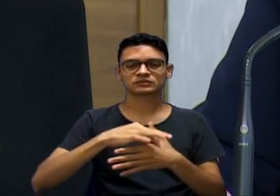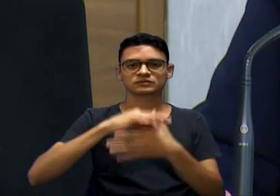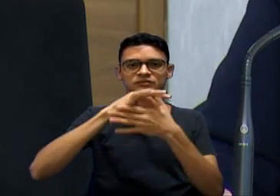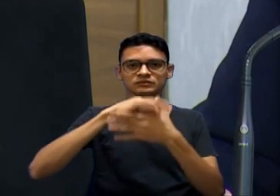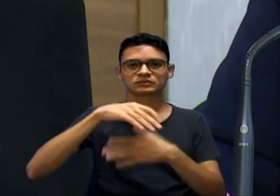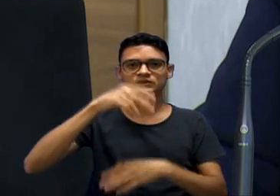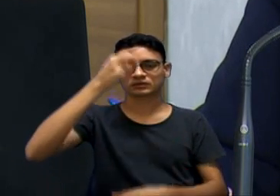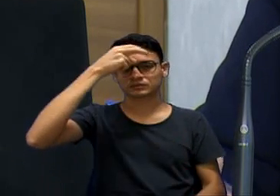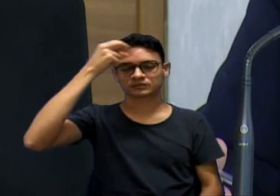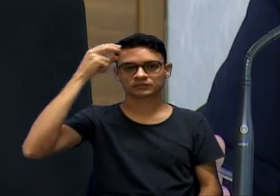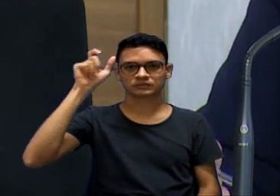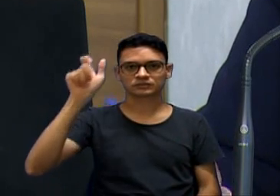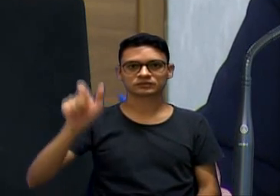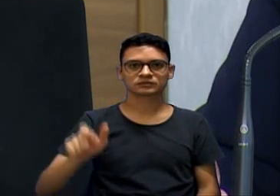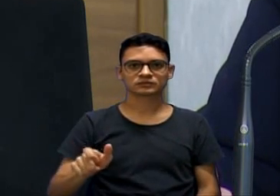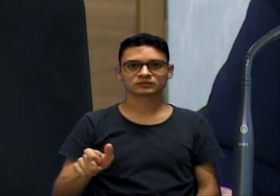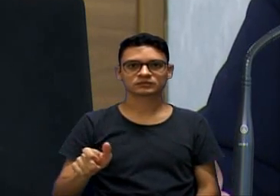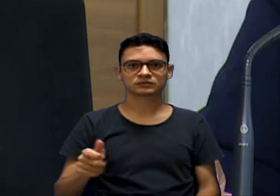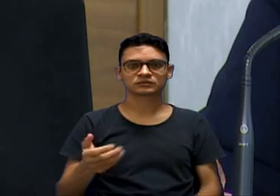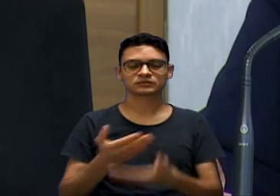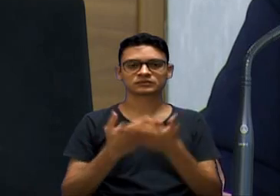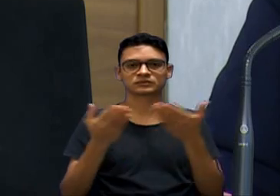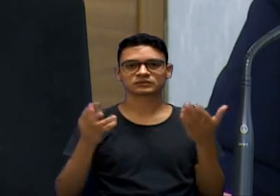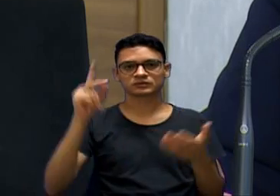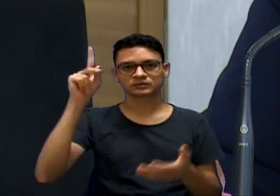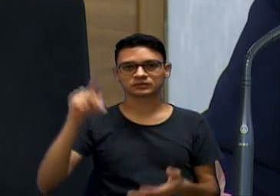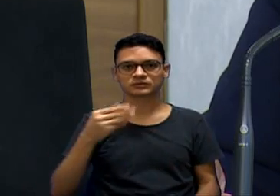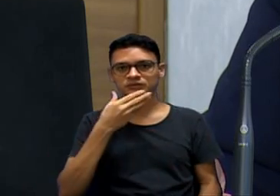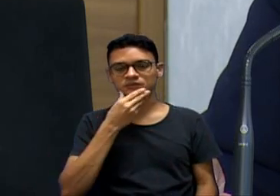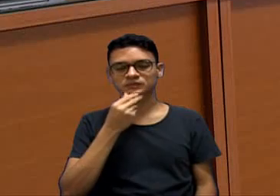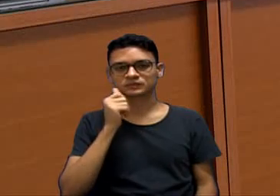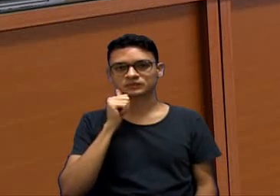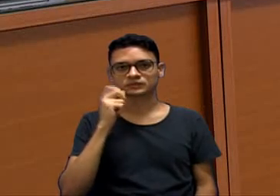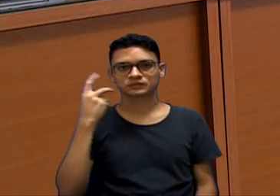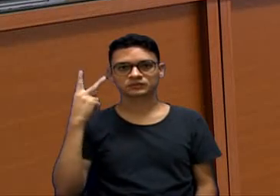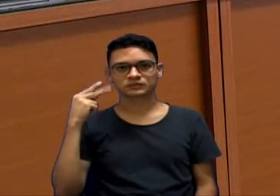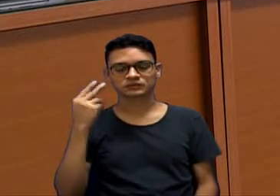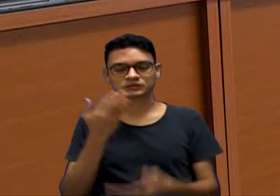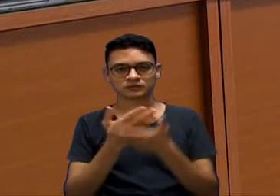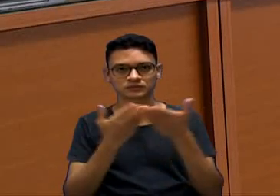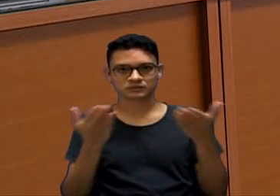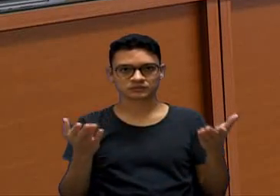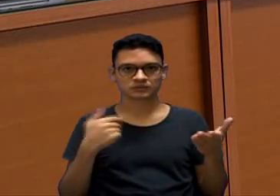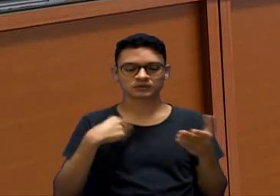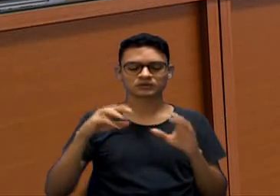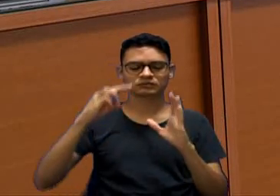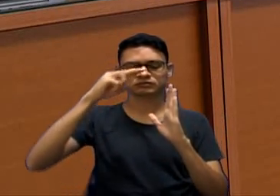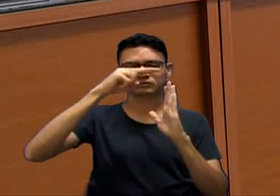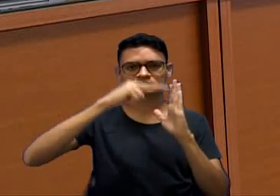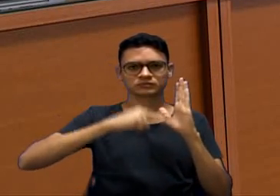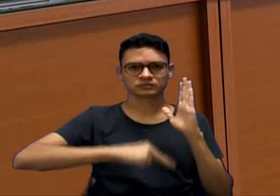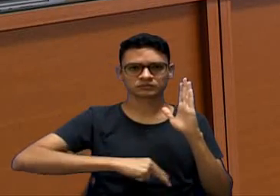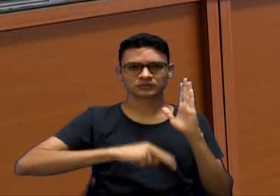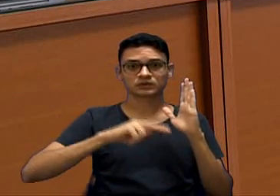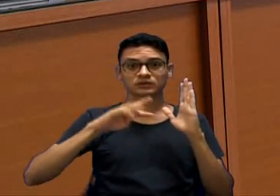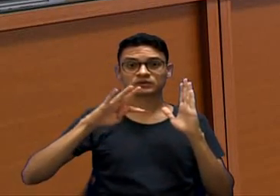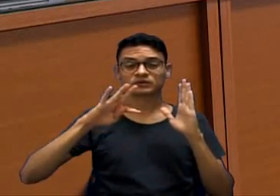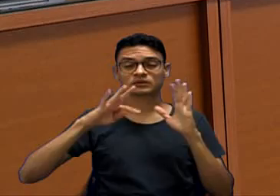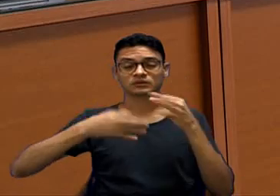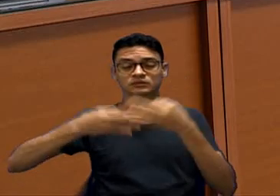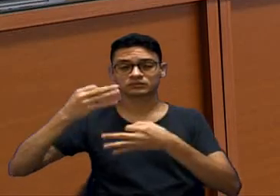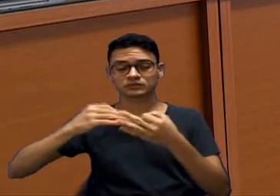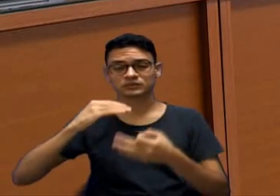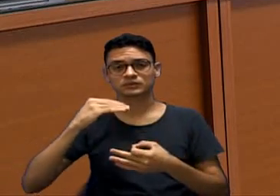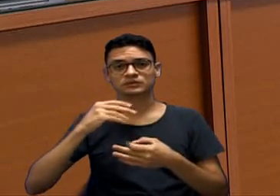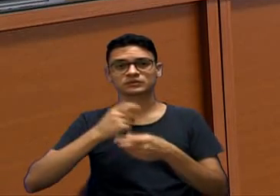prefeito. Senhor presidente, o painel está aberto em votação. Eu li o parecer do Tribunal de Contas, que faz uma série de